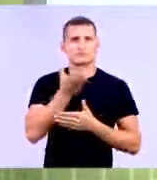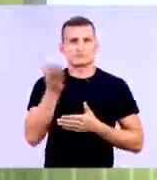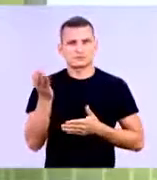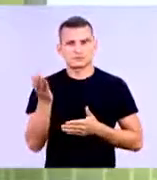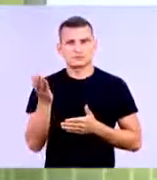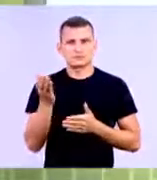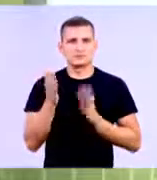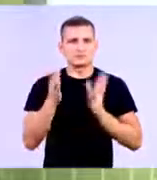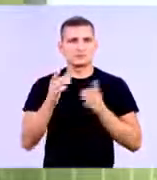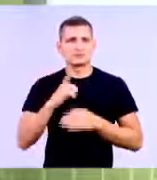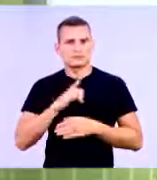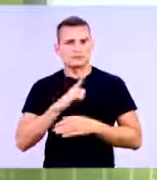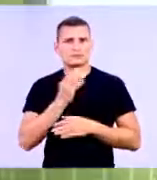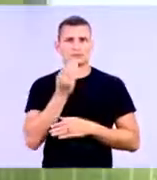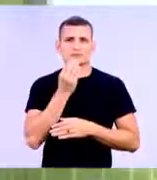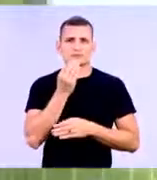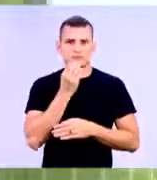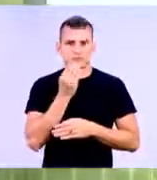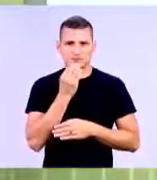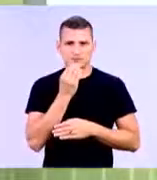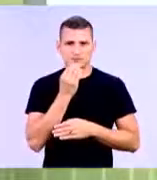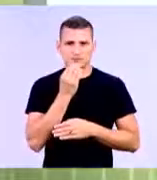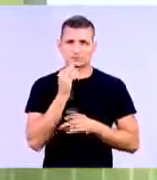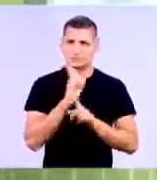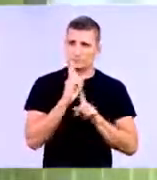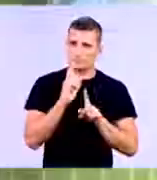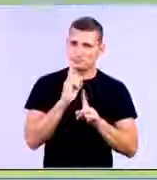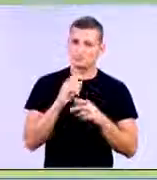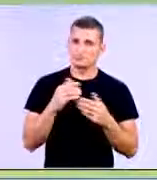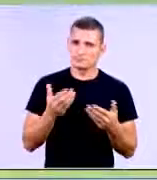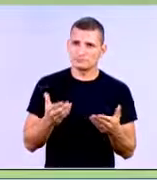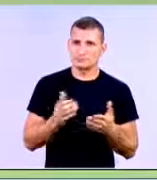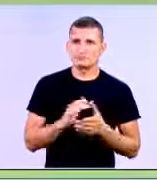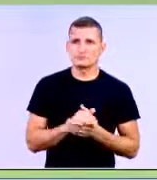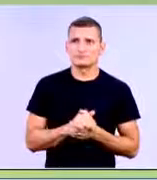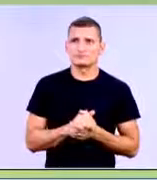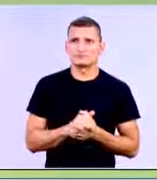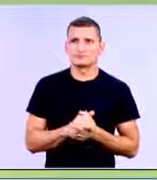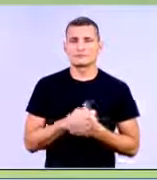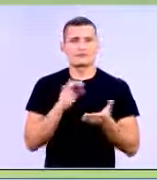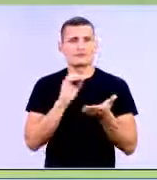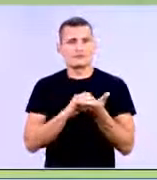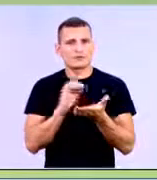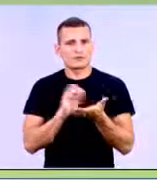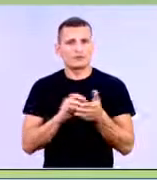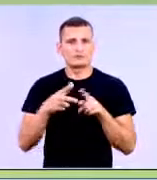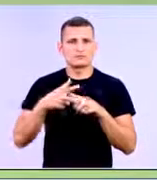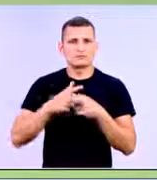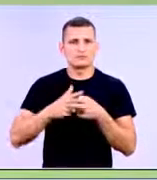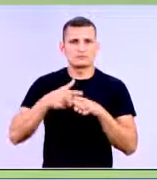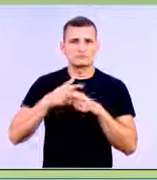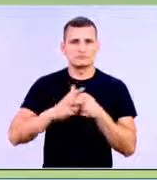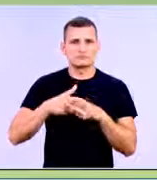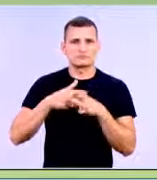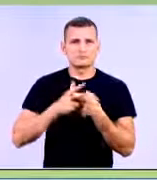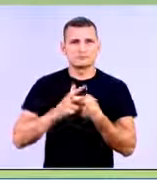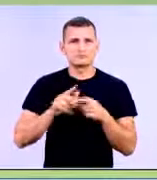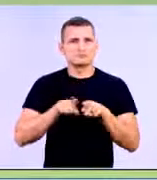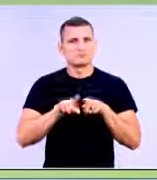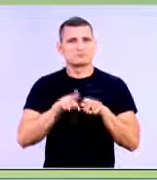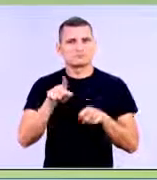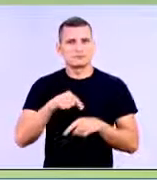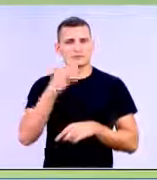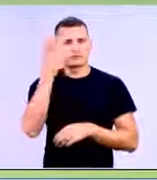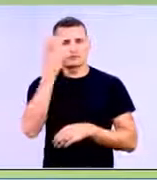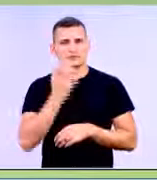vocês teve essa oportunidade? Não? Outro, falta de manutenção. Isso aqui também é sério, né,